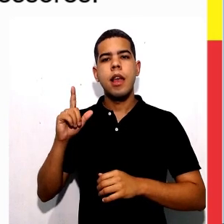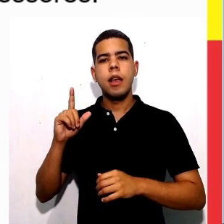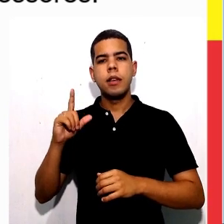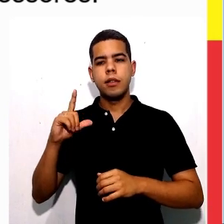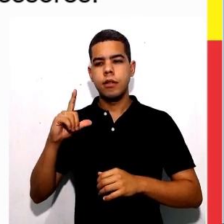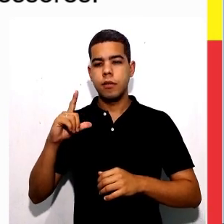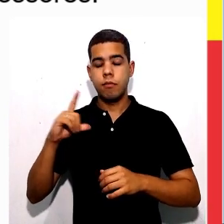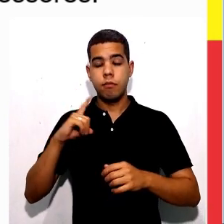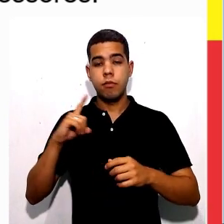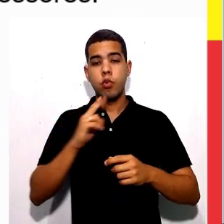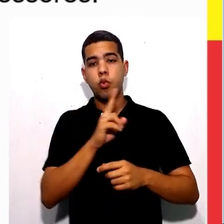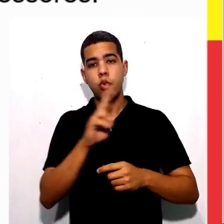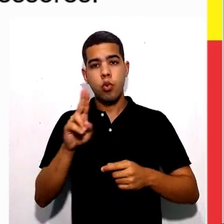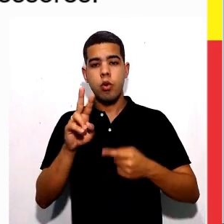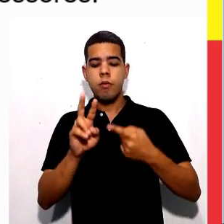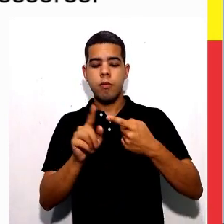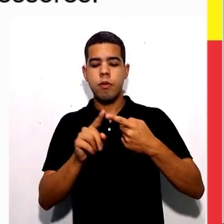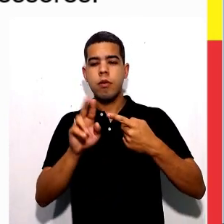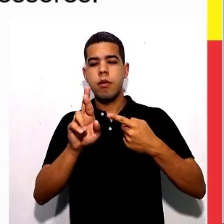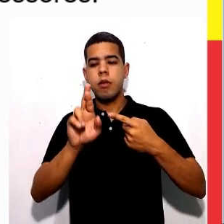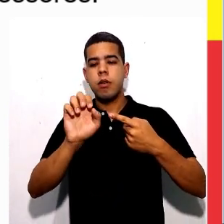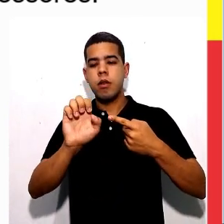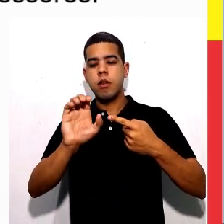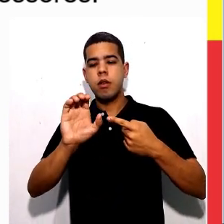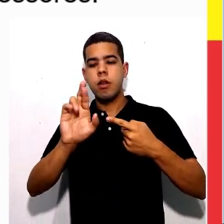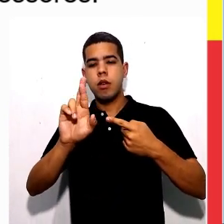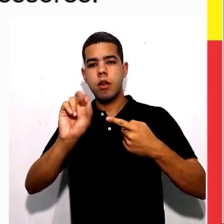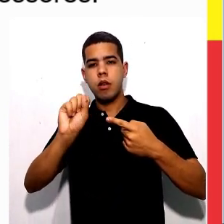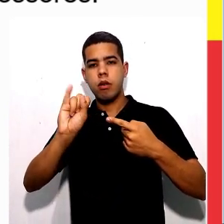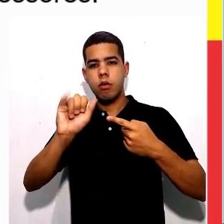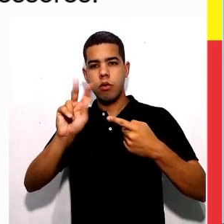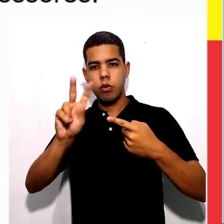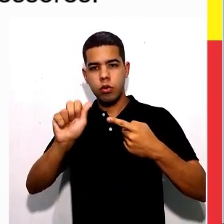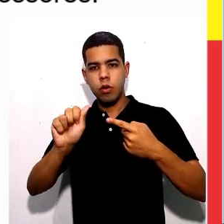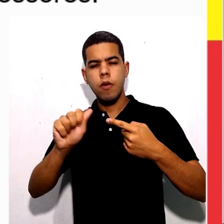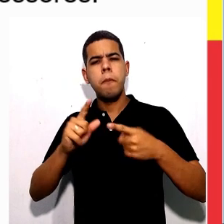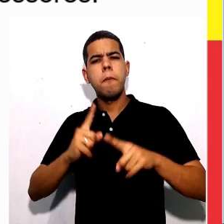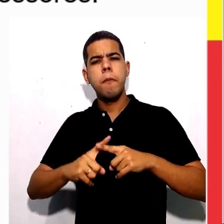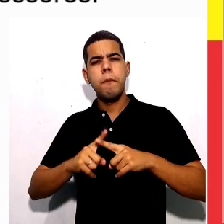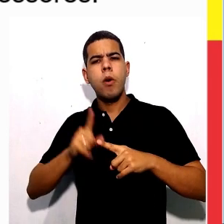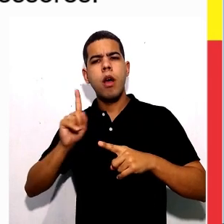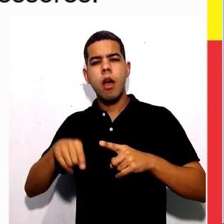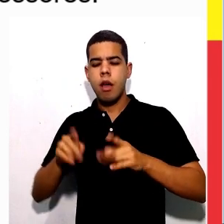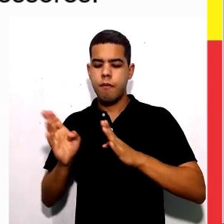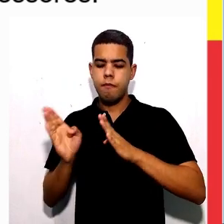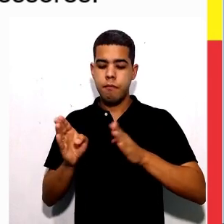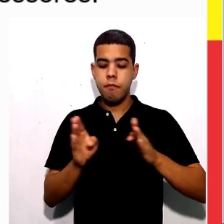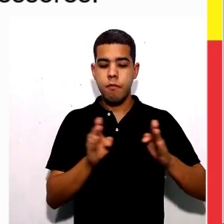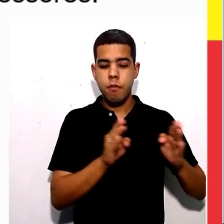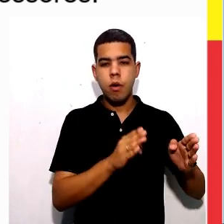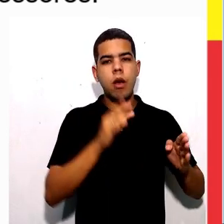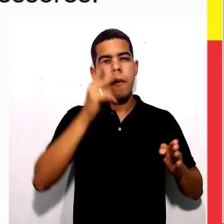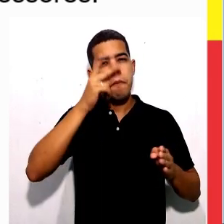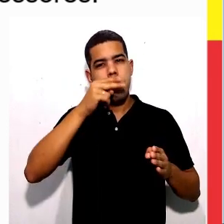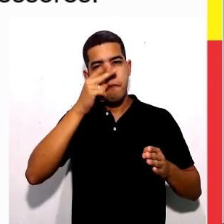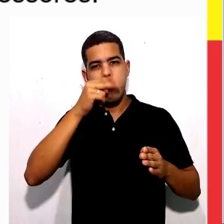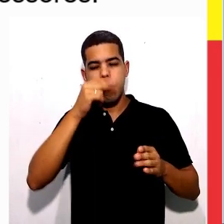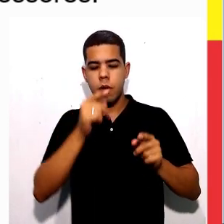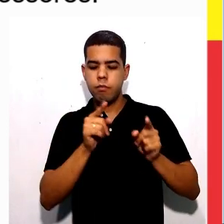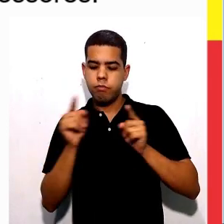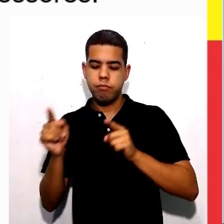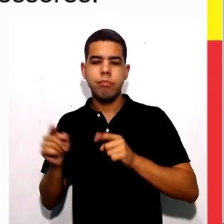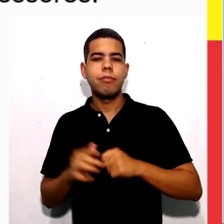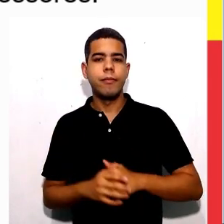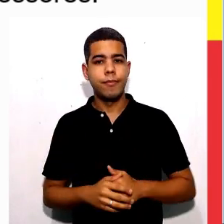sequência é dita recursiva ou recorrente quando determinado termo pode ser calculado em função dos